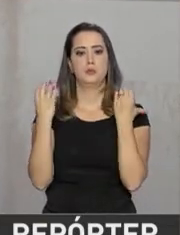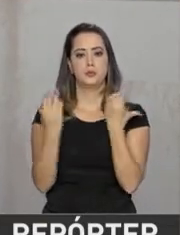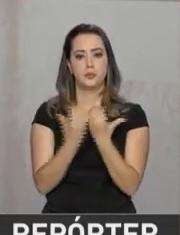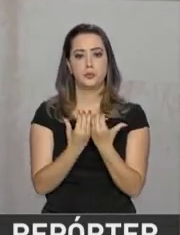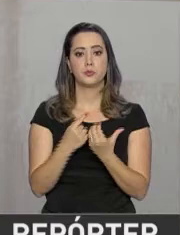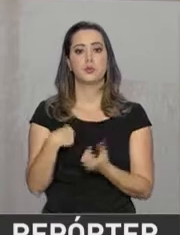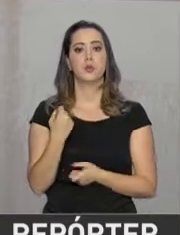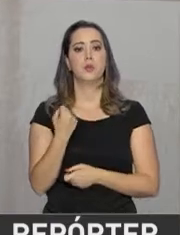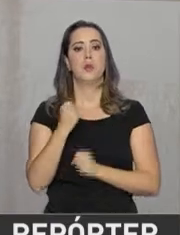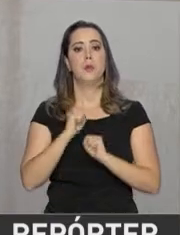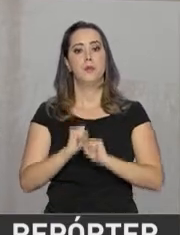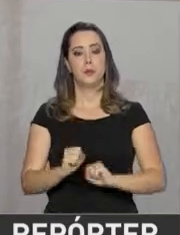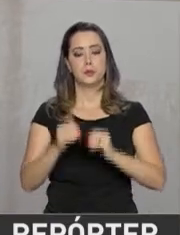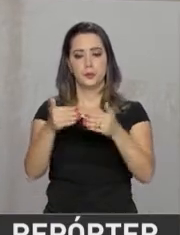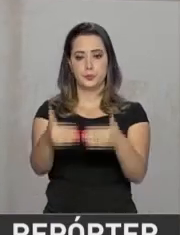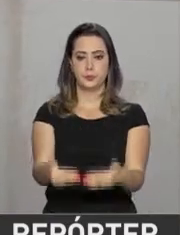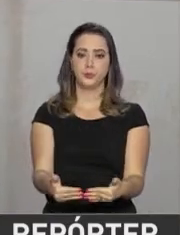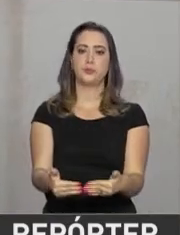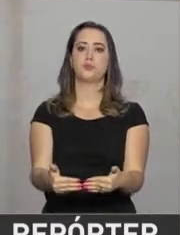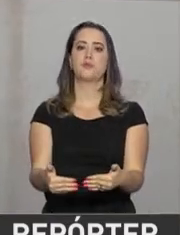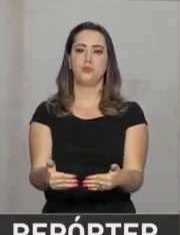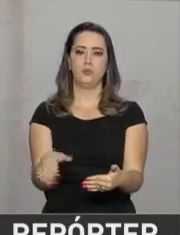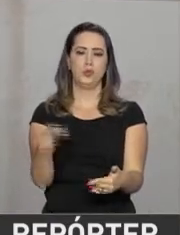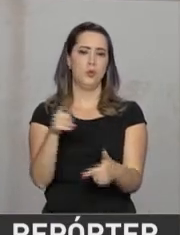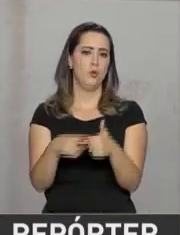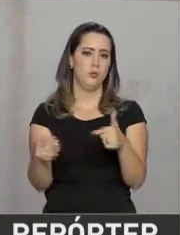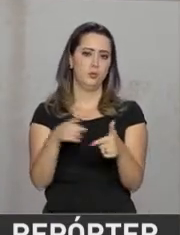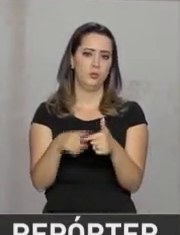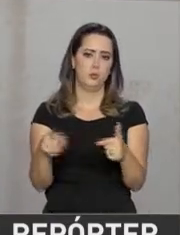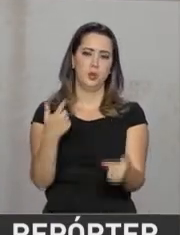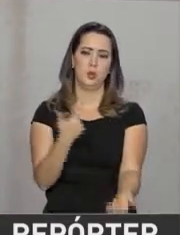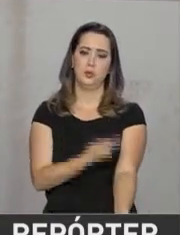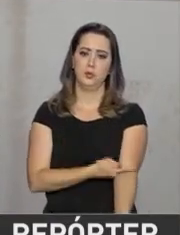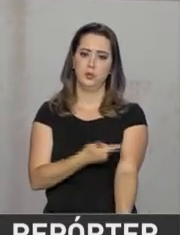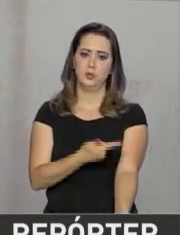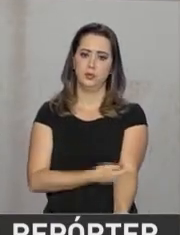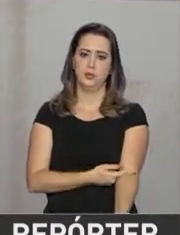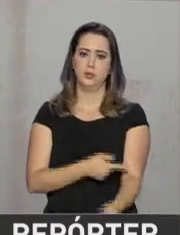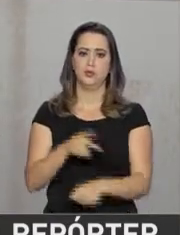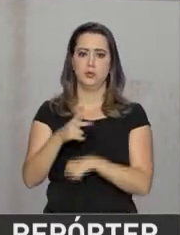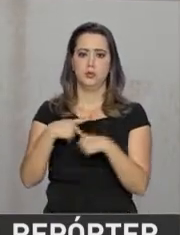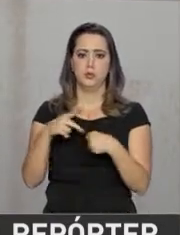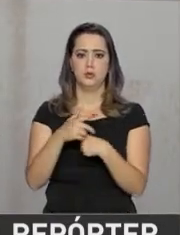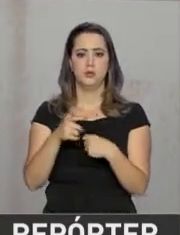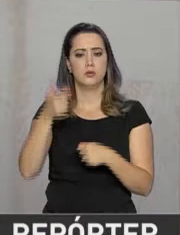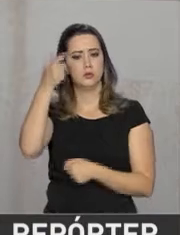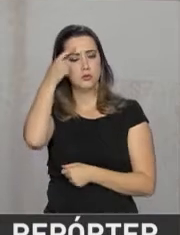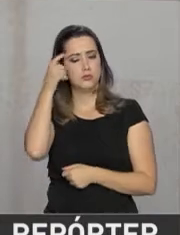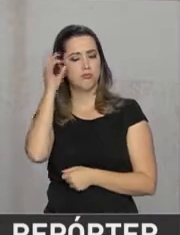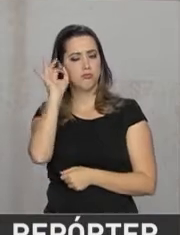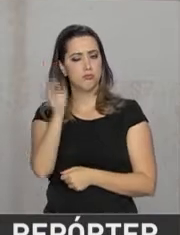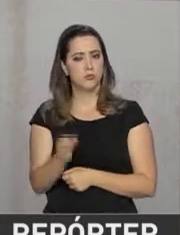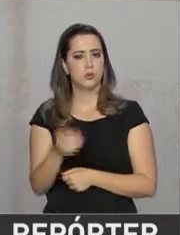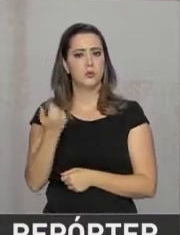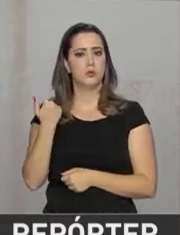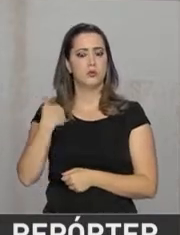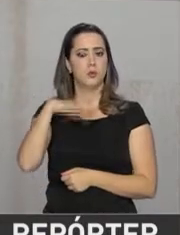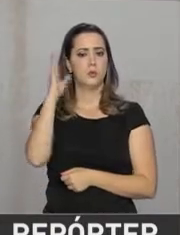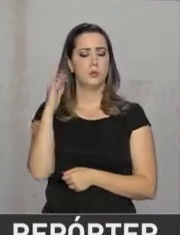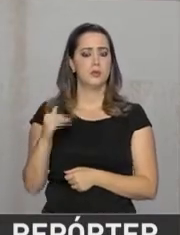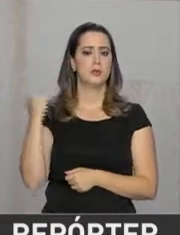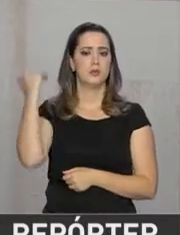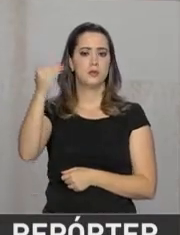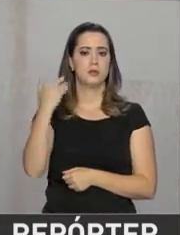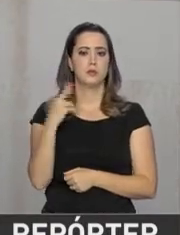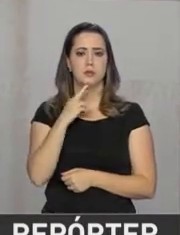para que a gente possa enfrentar a questão da droga no país de uma forma muito consciente muito madura mas sobretudo sobretudo